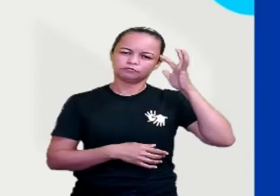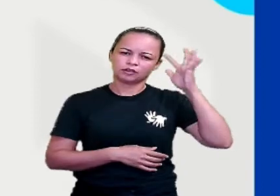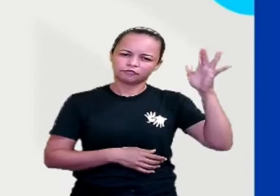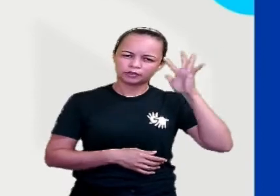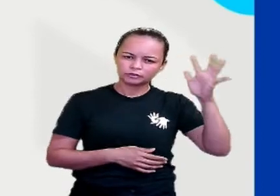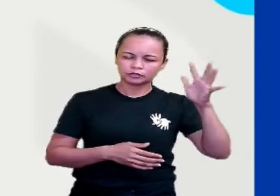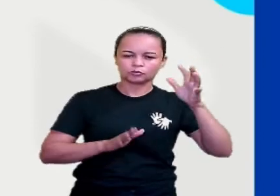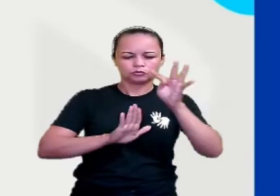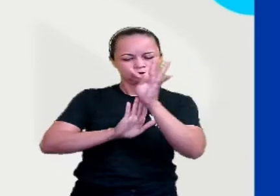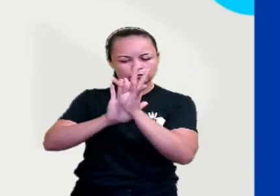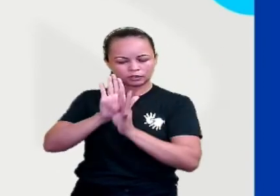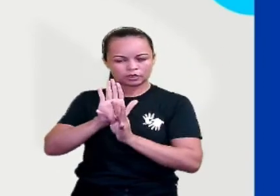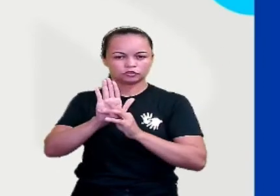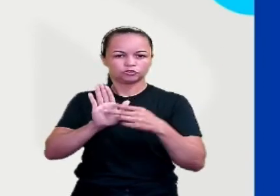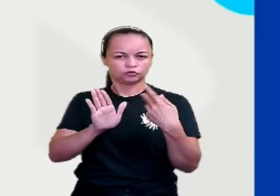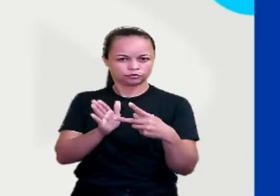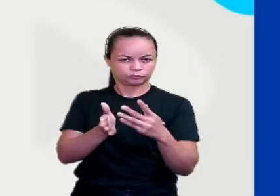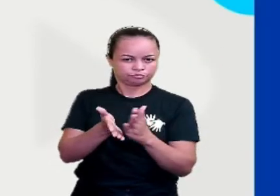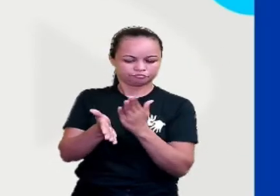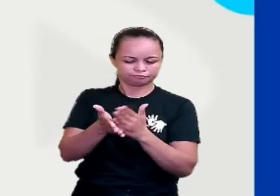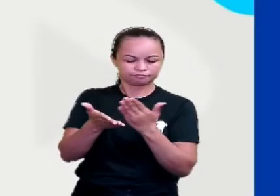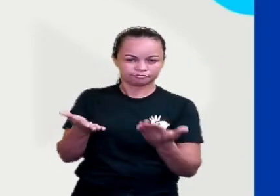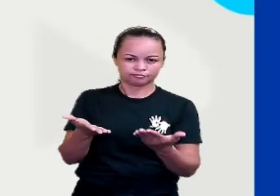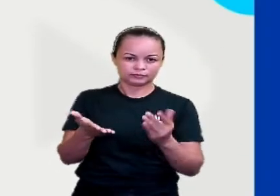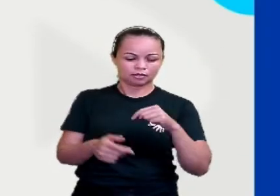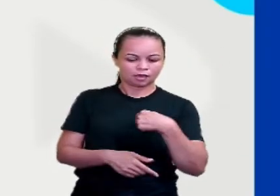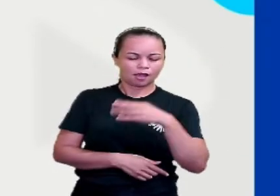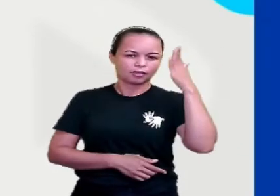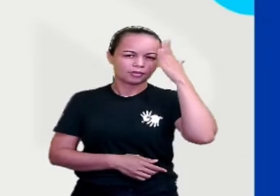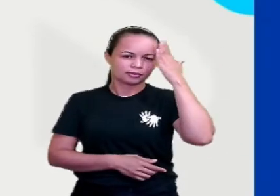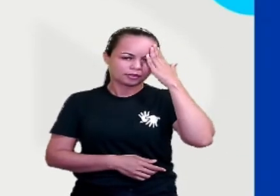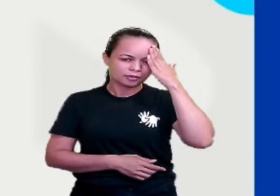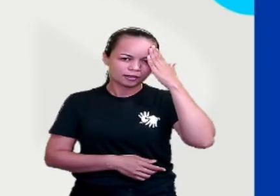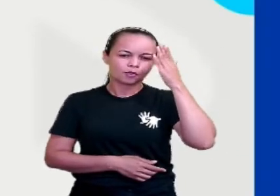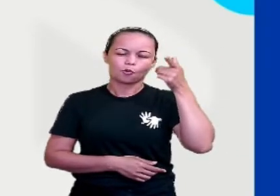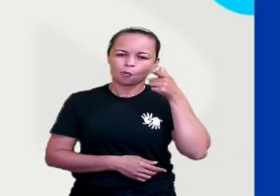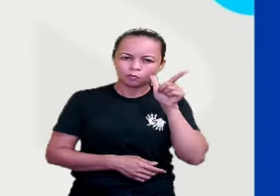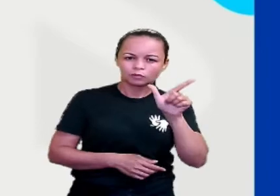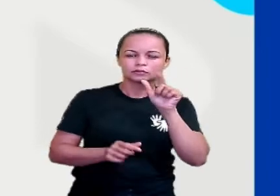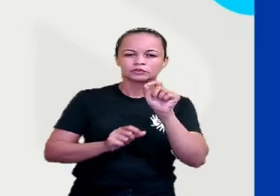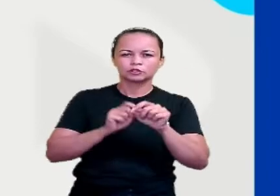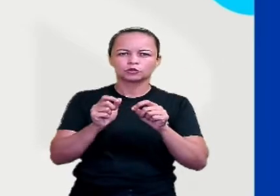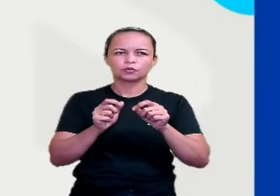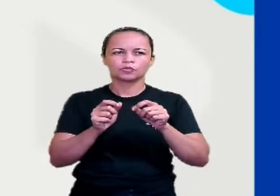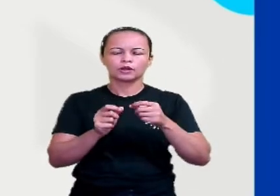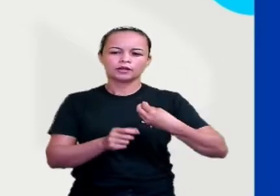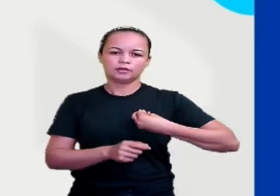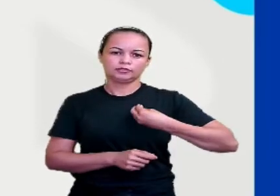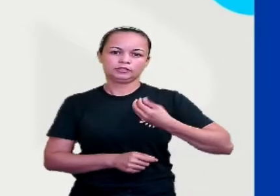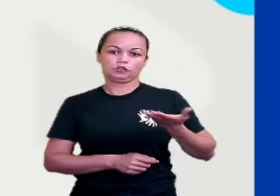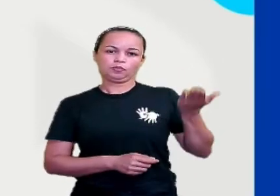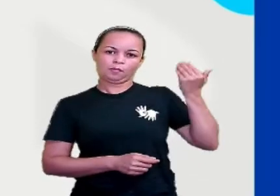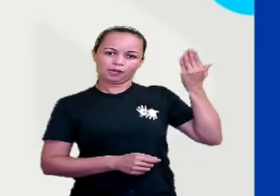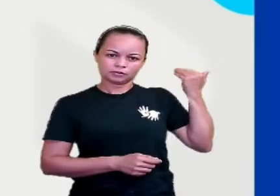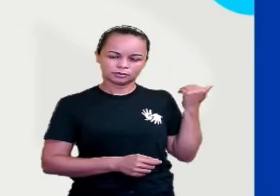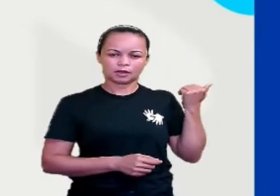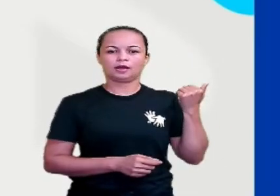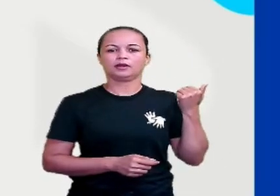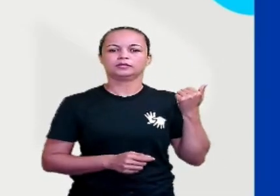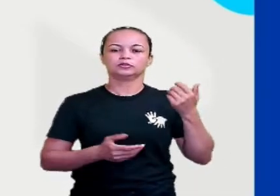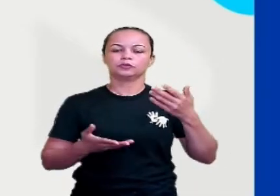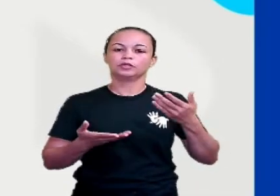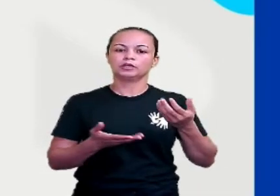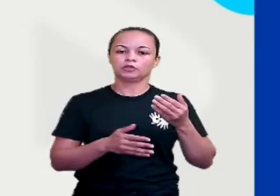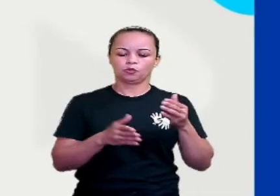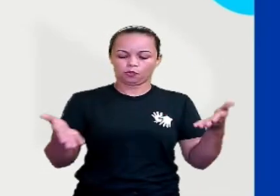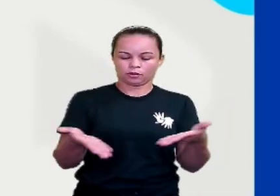do texto do livrinho, a gente conseguiu entender que existe um passado, que existe um presente e que